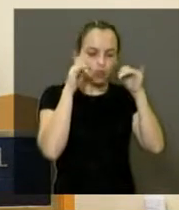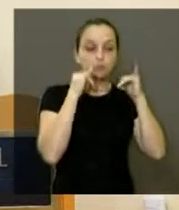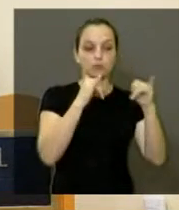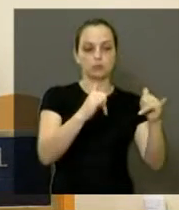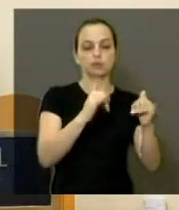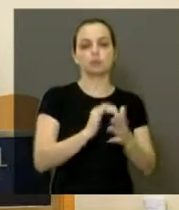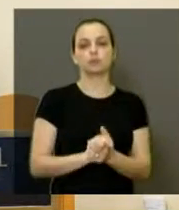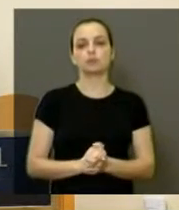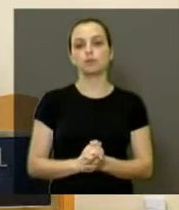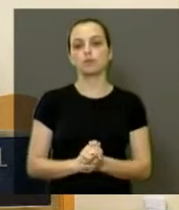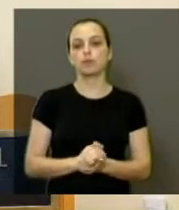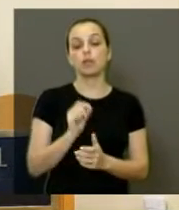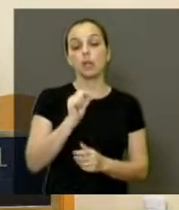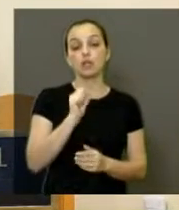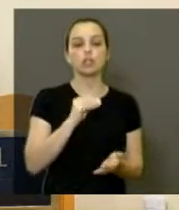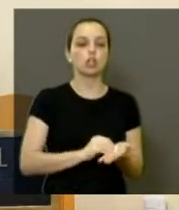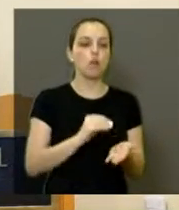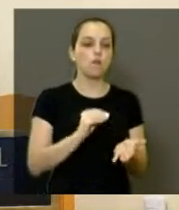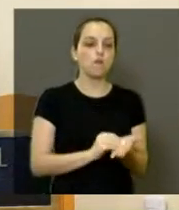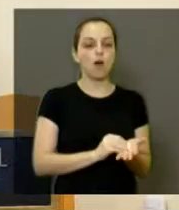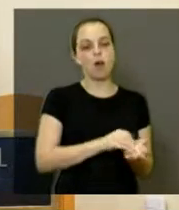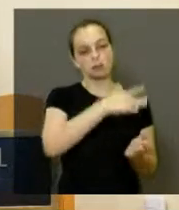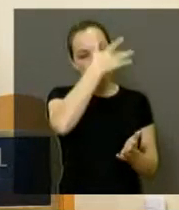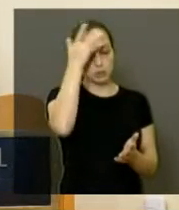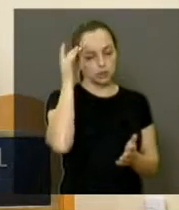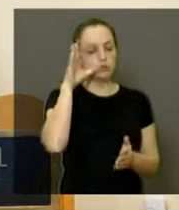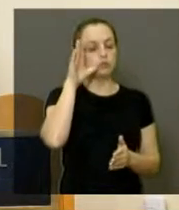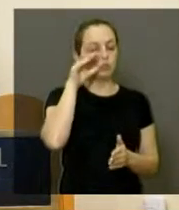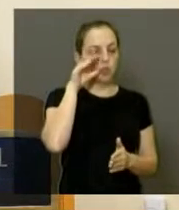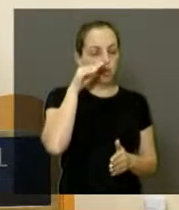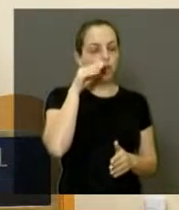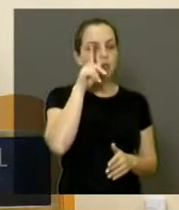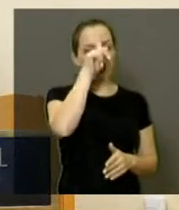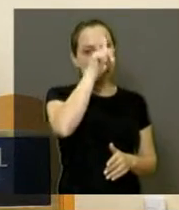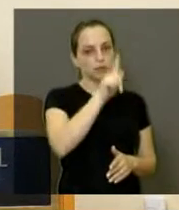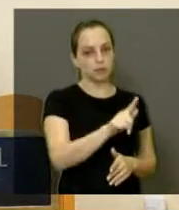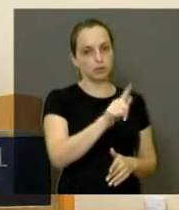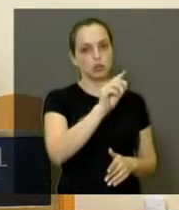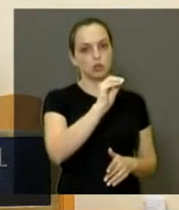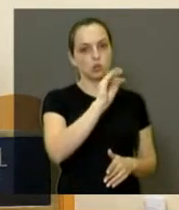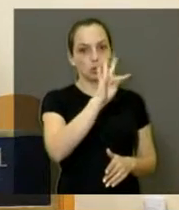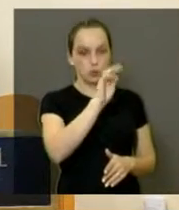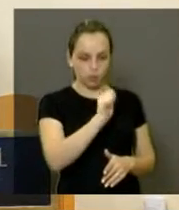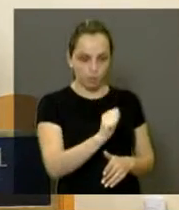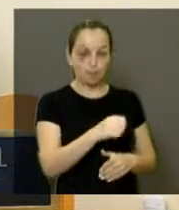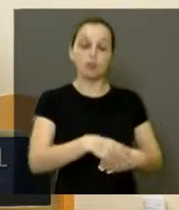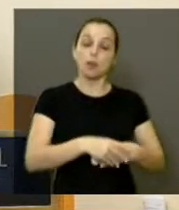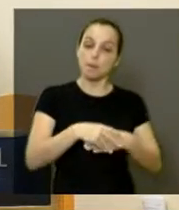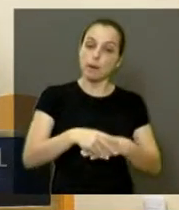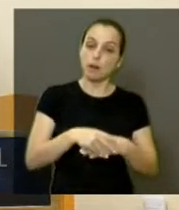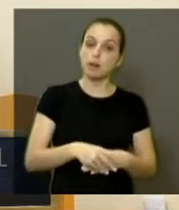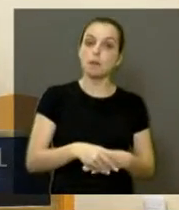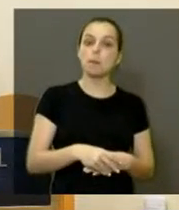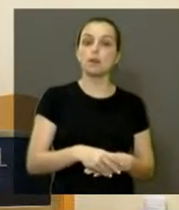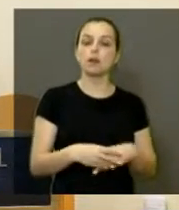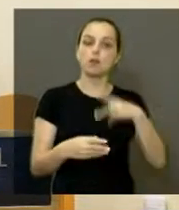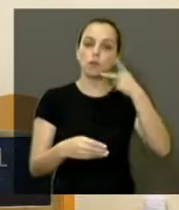informação. E isso não falta ao pessoal que trabalha na Gota. Parabenizar o vereador João Farias, eu, por